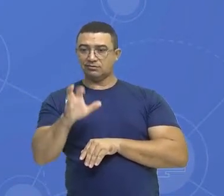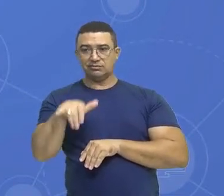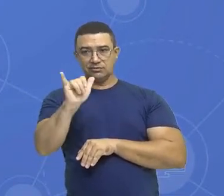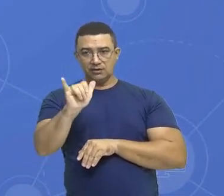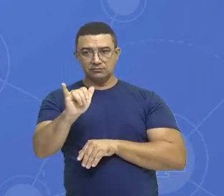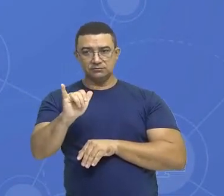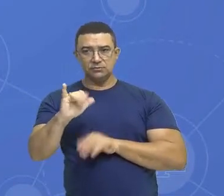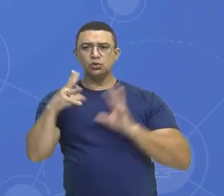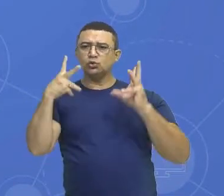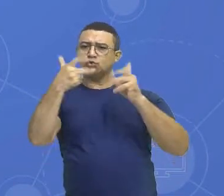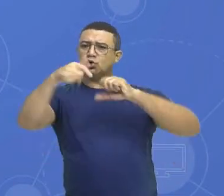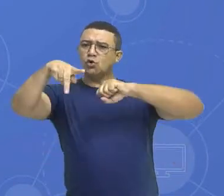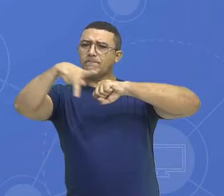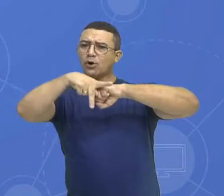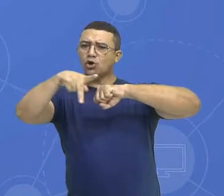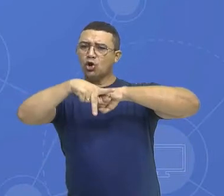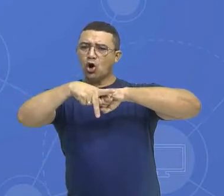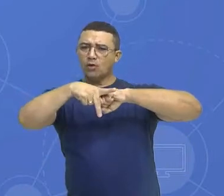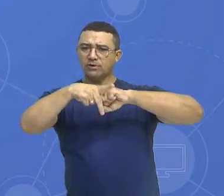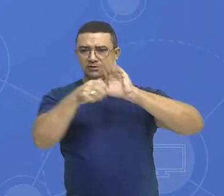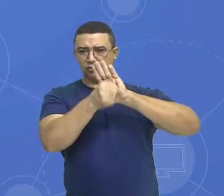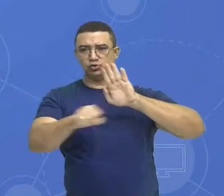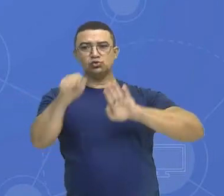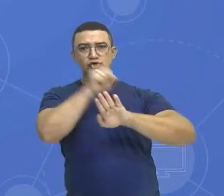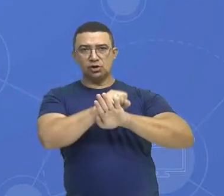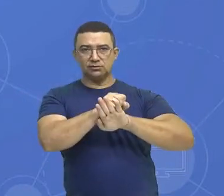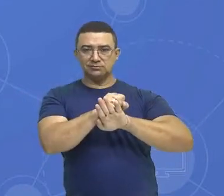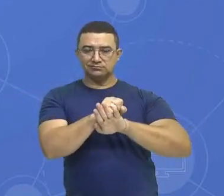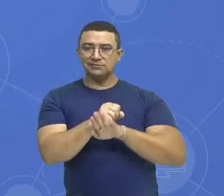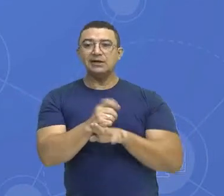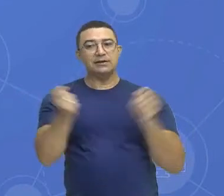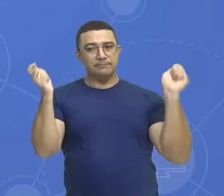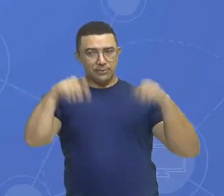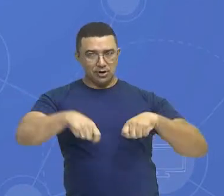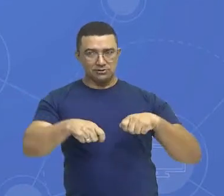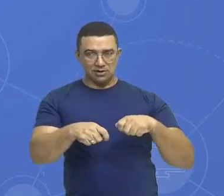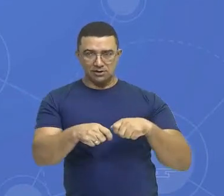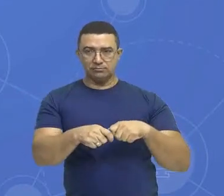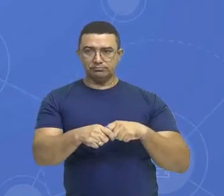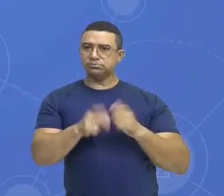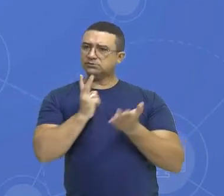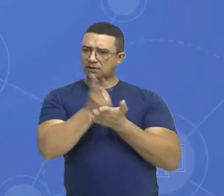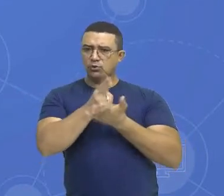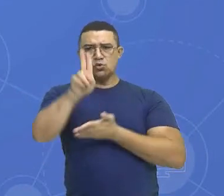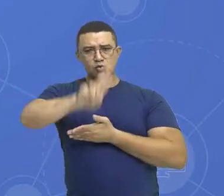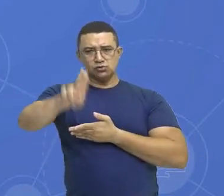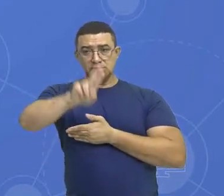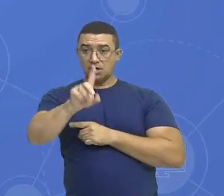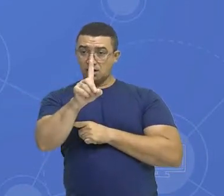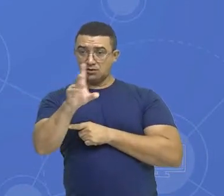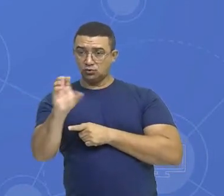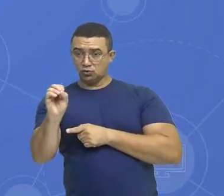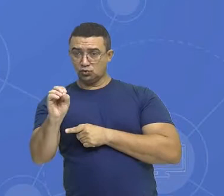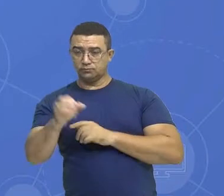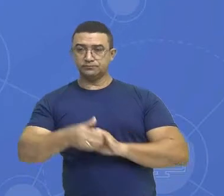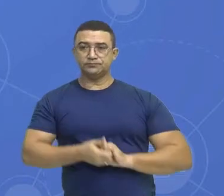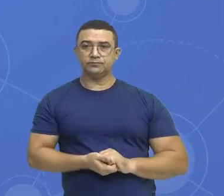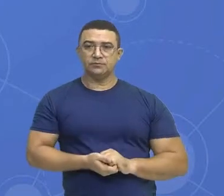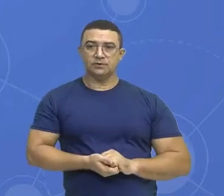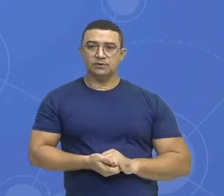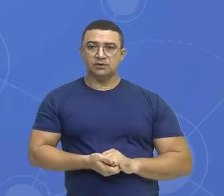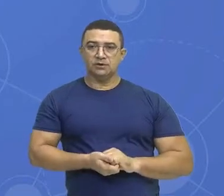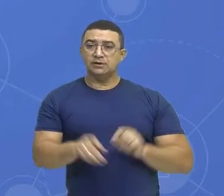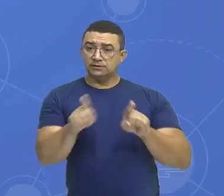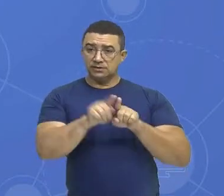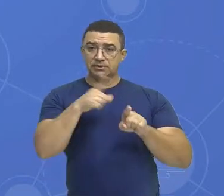né, que são pronomes, toda vez que eu tiver um deles, eu devo utilizar sempre o do. E também nós temos, além do do, né,